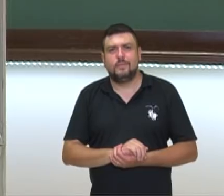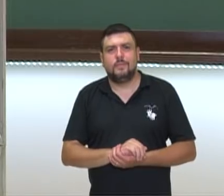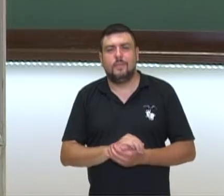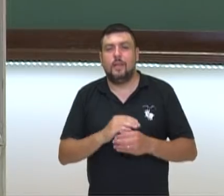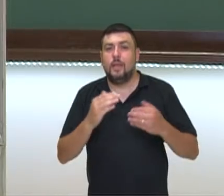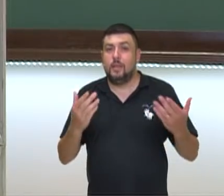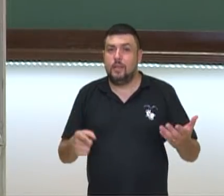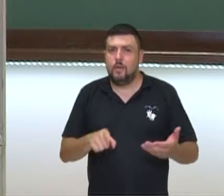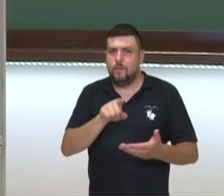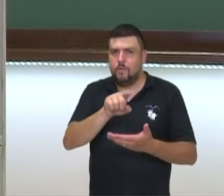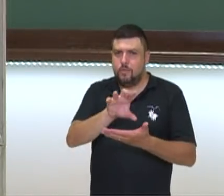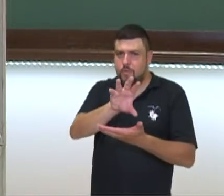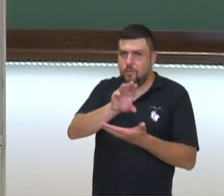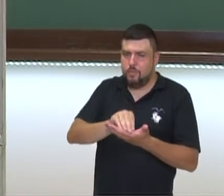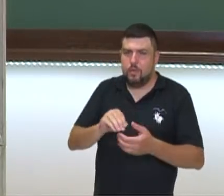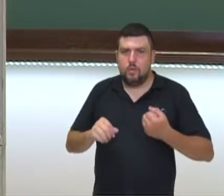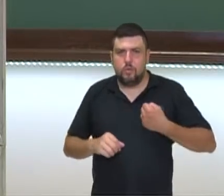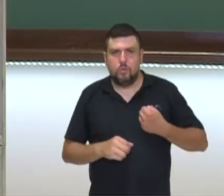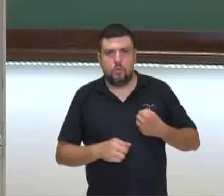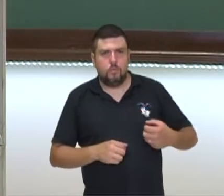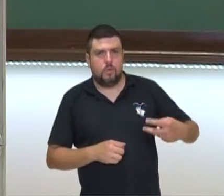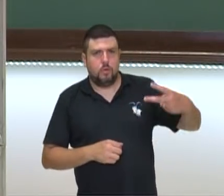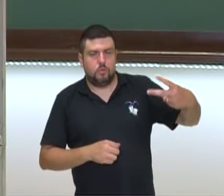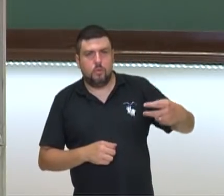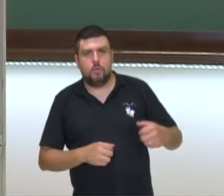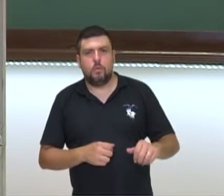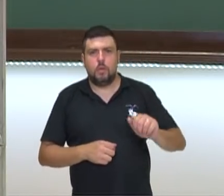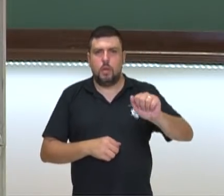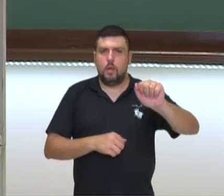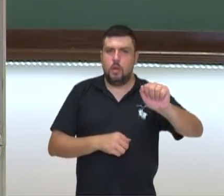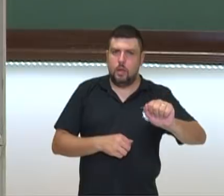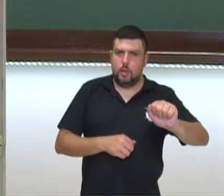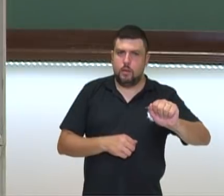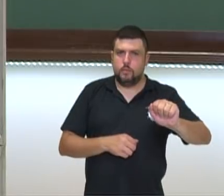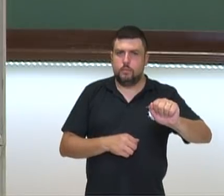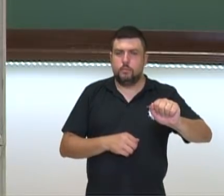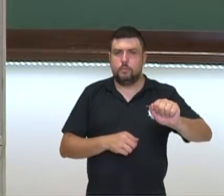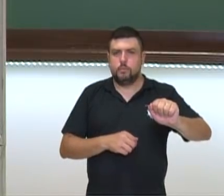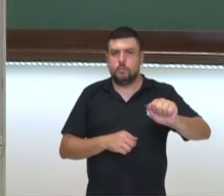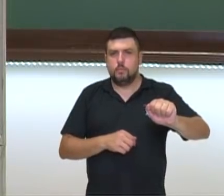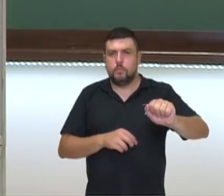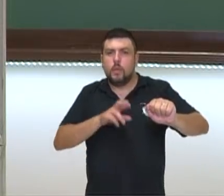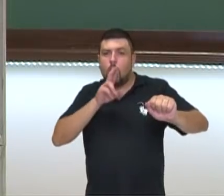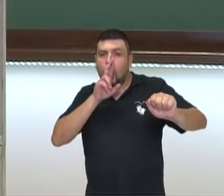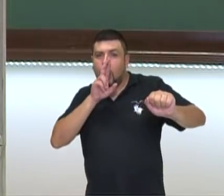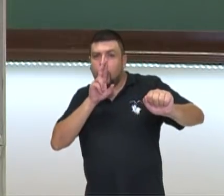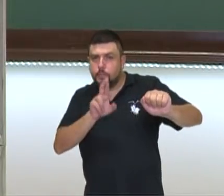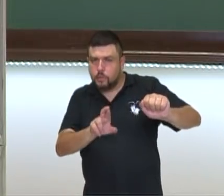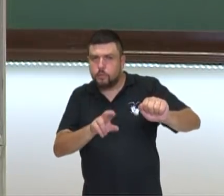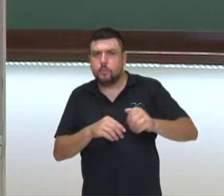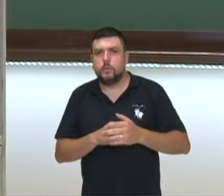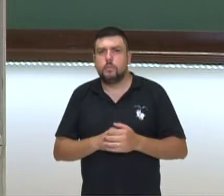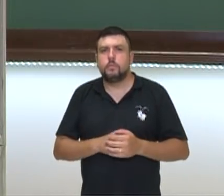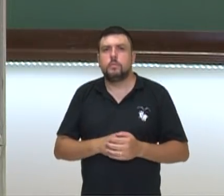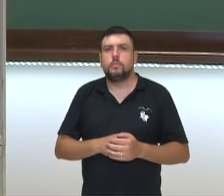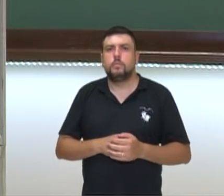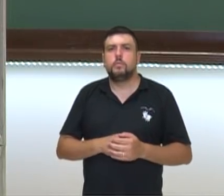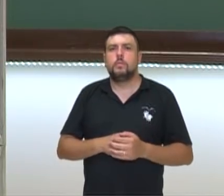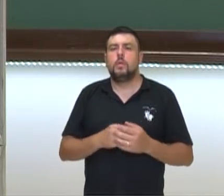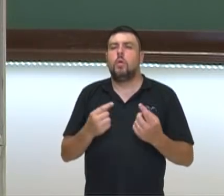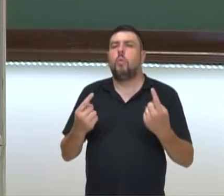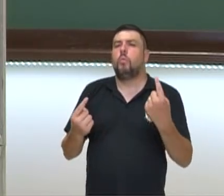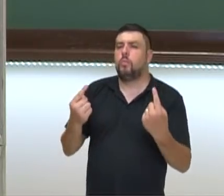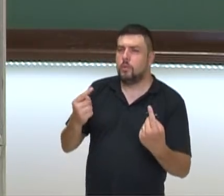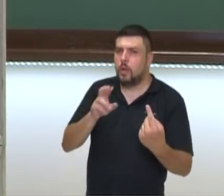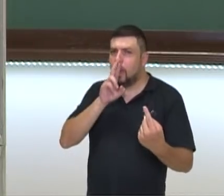colocam no caderno de vocês número 2, letra A. E daí você escreve aí no caderno de vocês qual é a opção que vocês acham